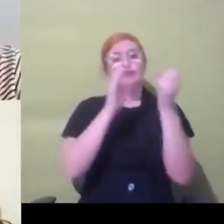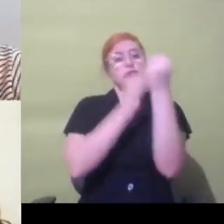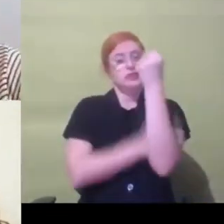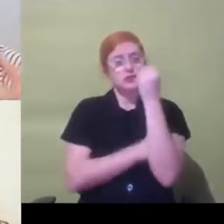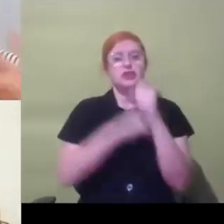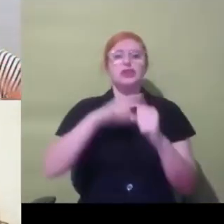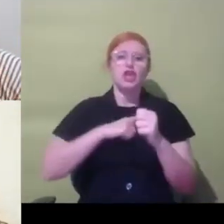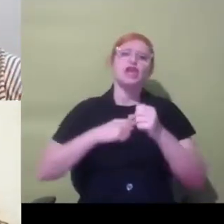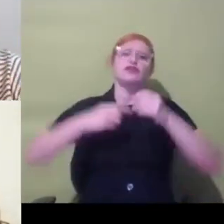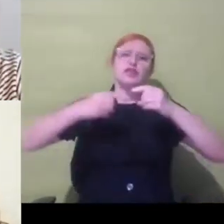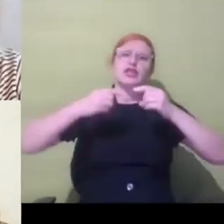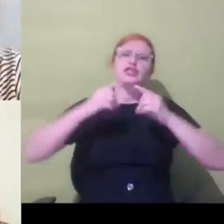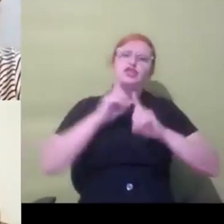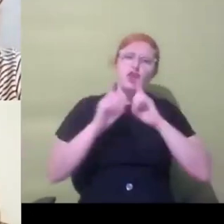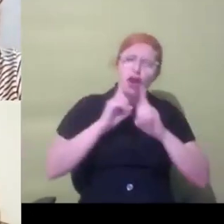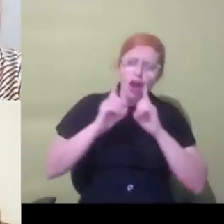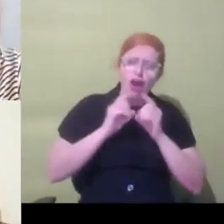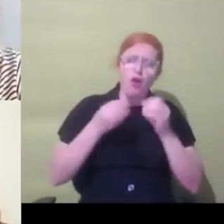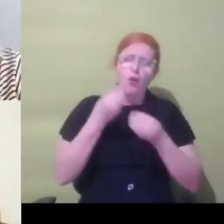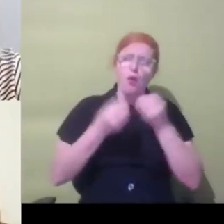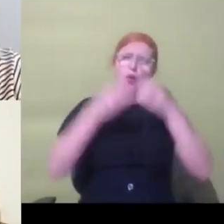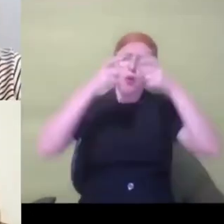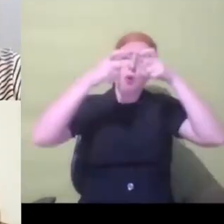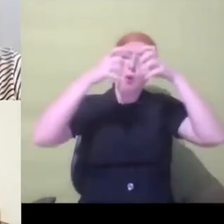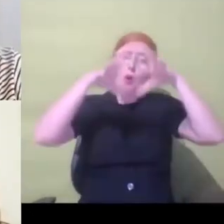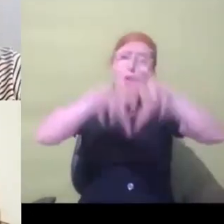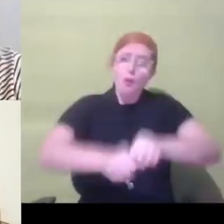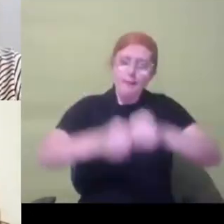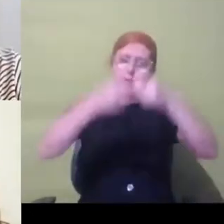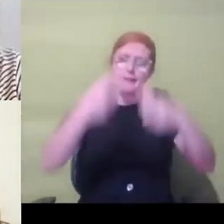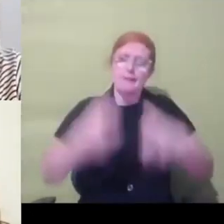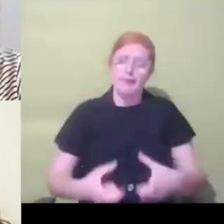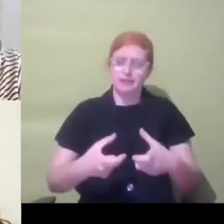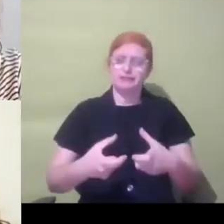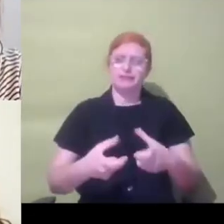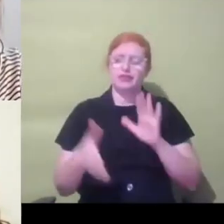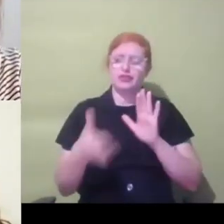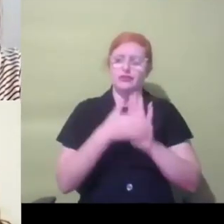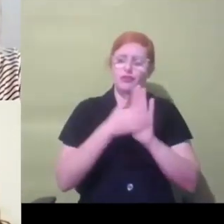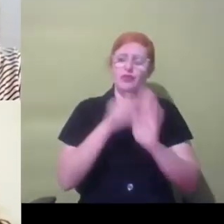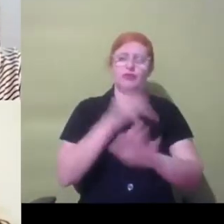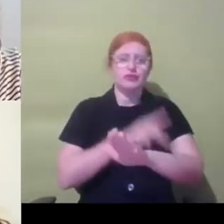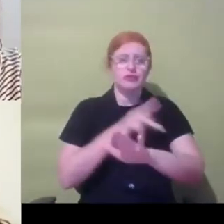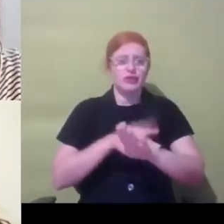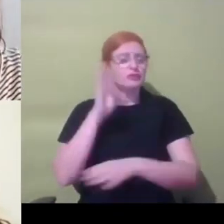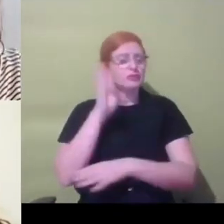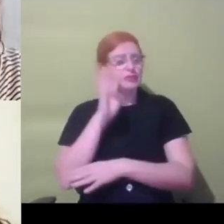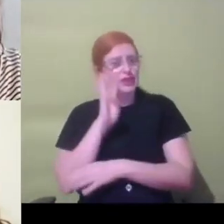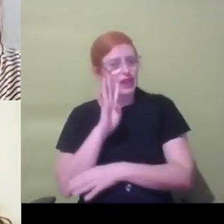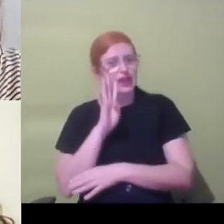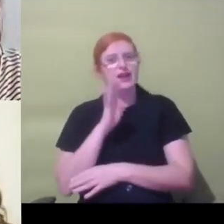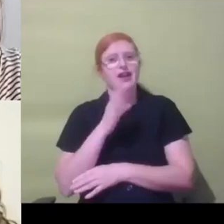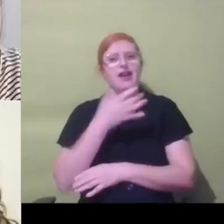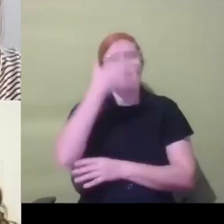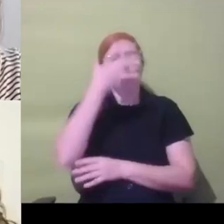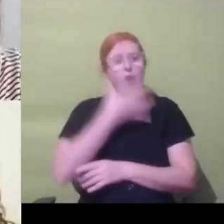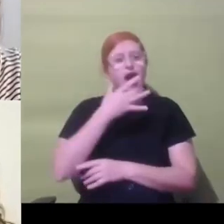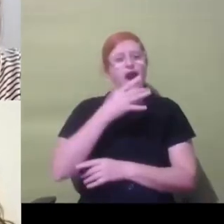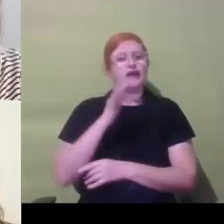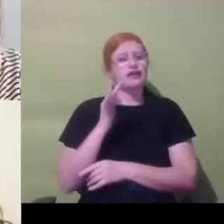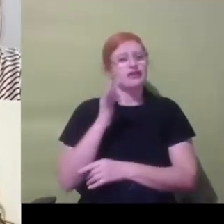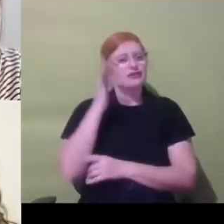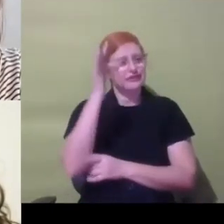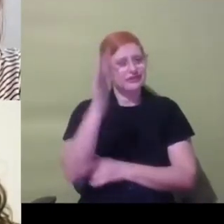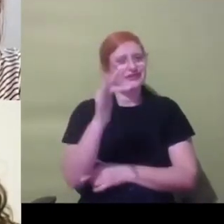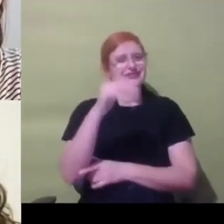sobre como ocupar esse espaço a partir desses princípios pedagógicos. E foi bem bacana. Eu acho que em breve a gente vai